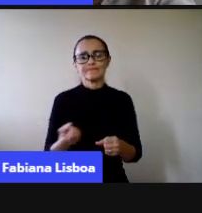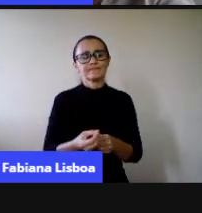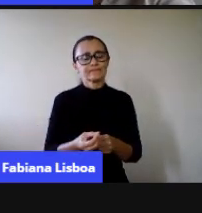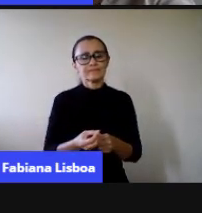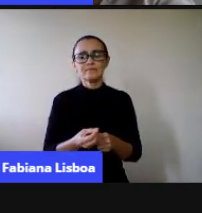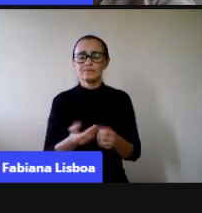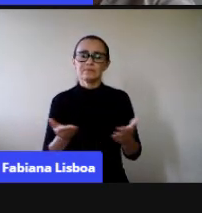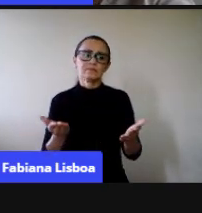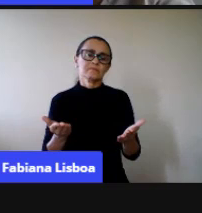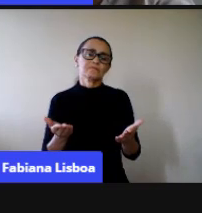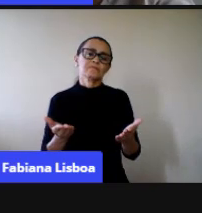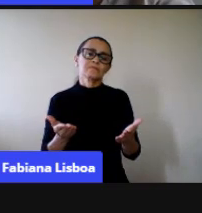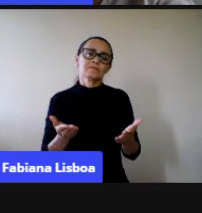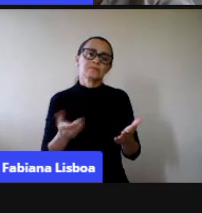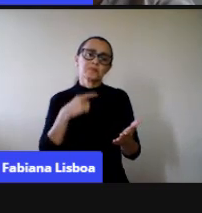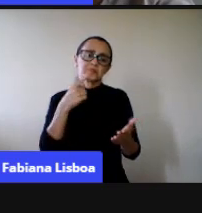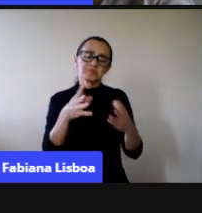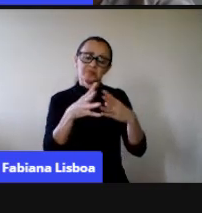organismos na época pretendiam.